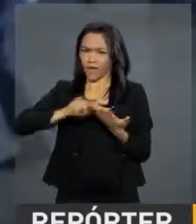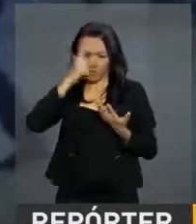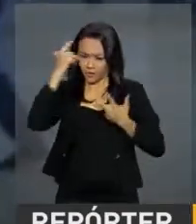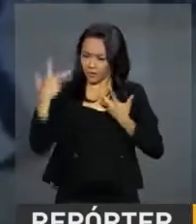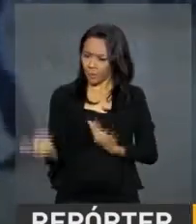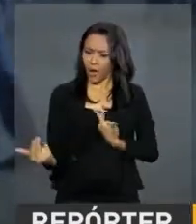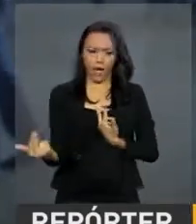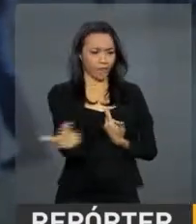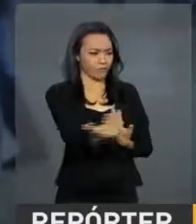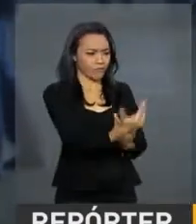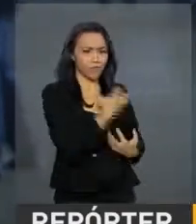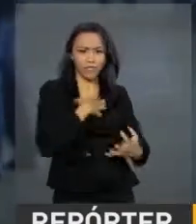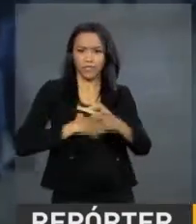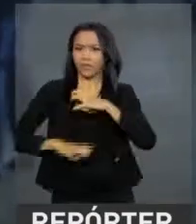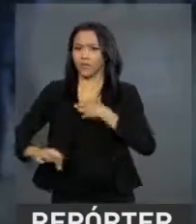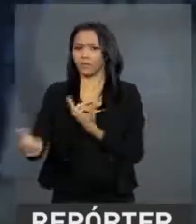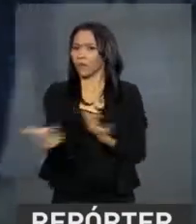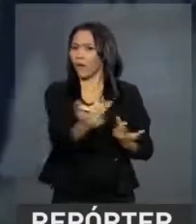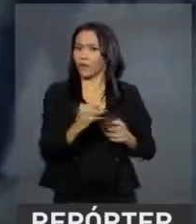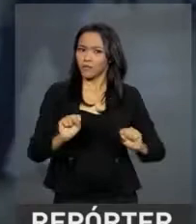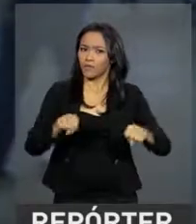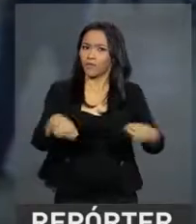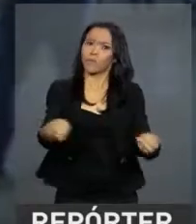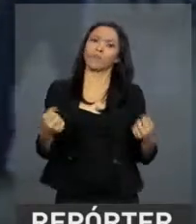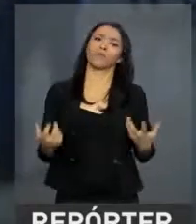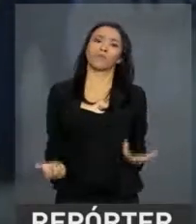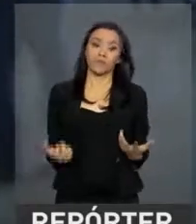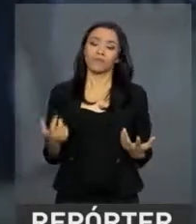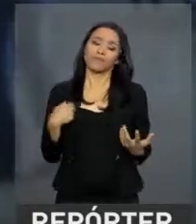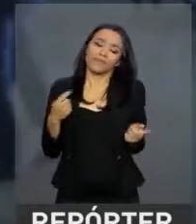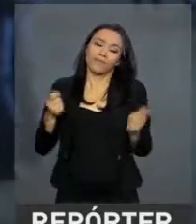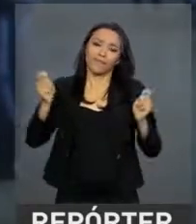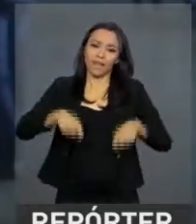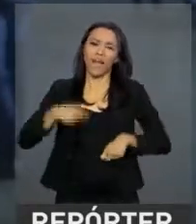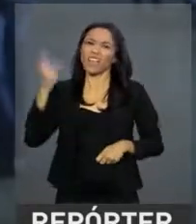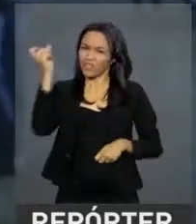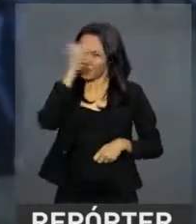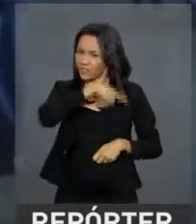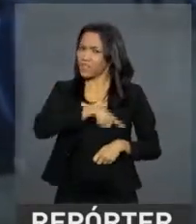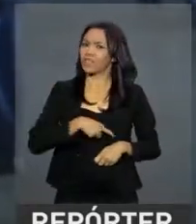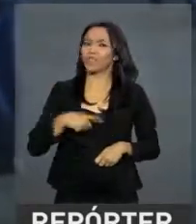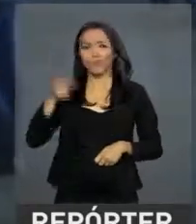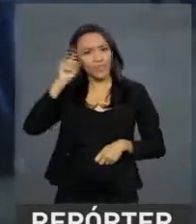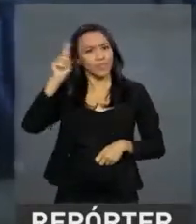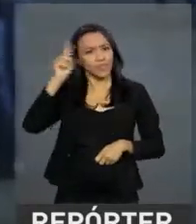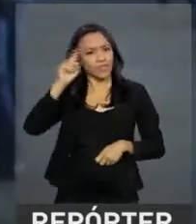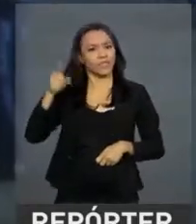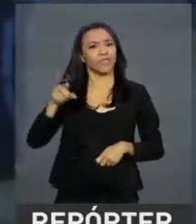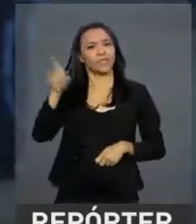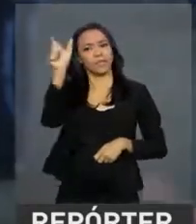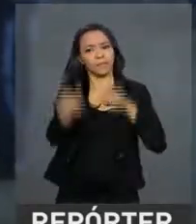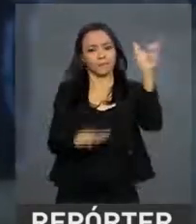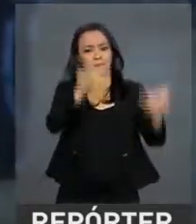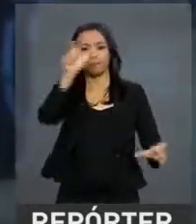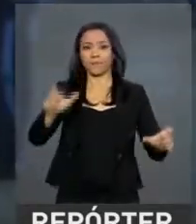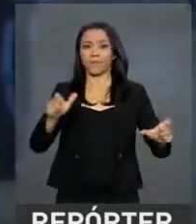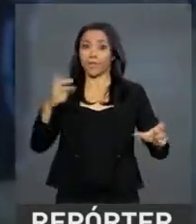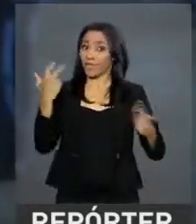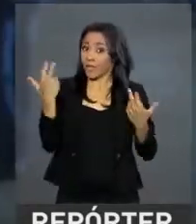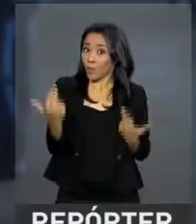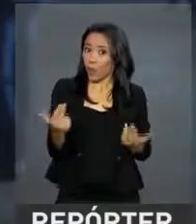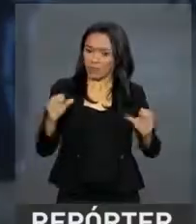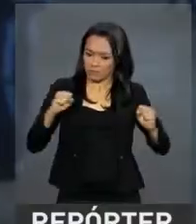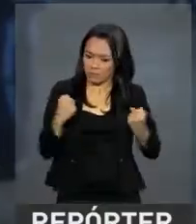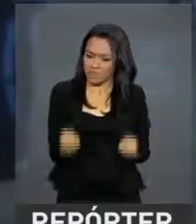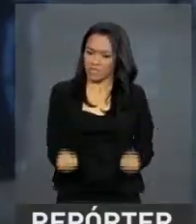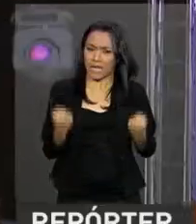você, né, no mesmo esforço que você, aí vale a pena. Que é difícil encontrar no dia a dia pessoas que têm essa rotina